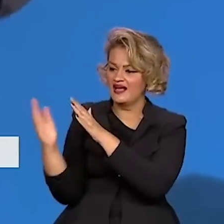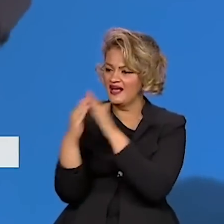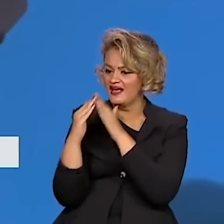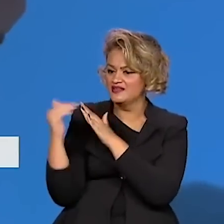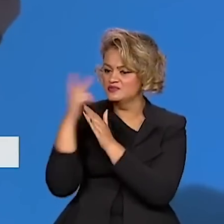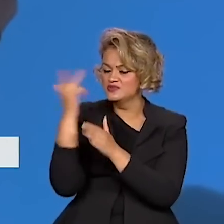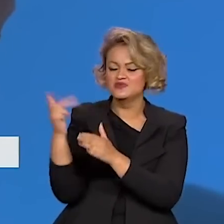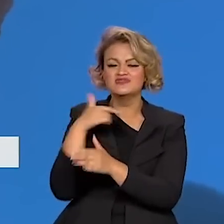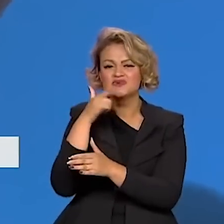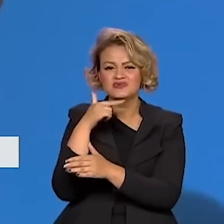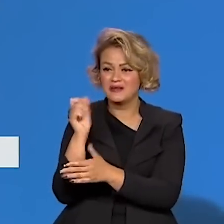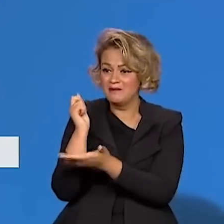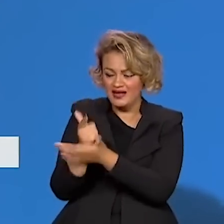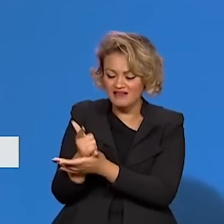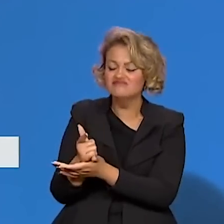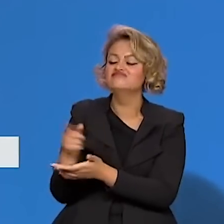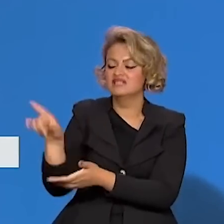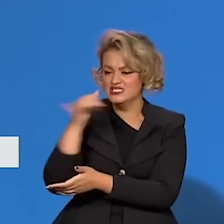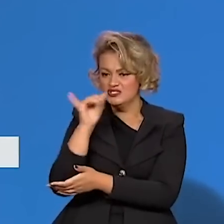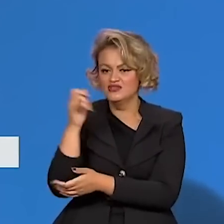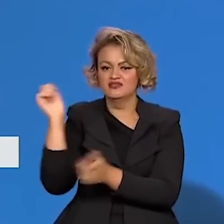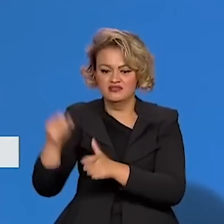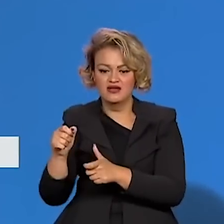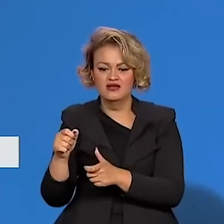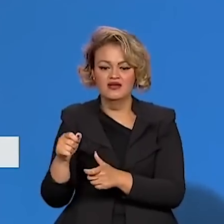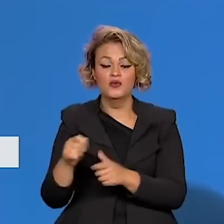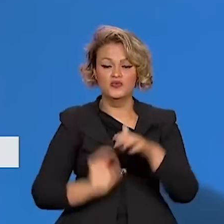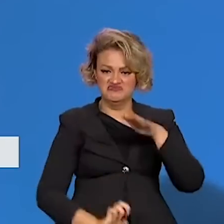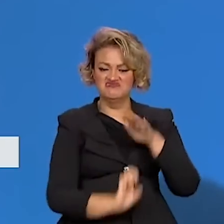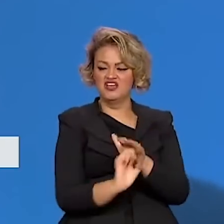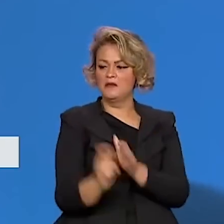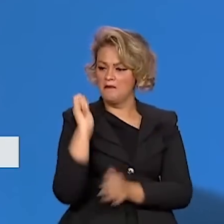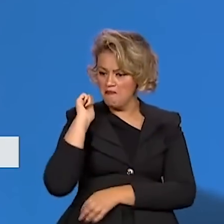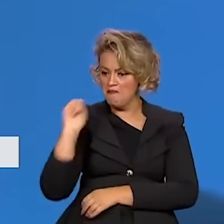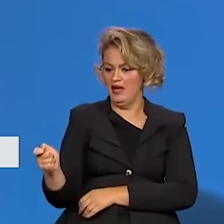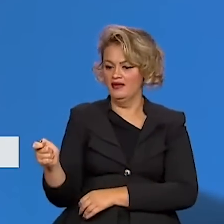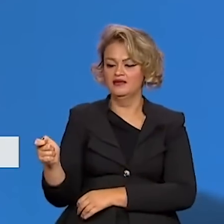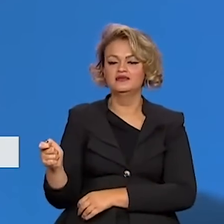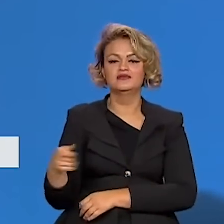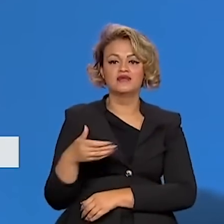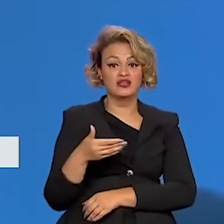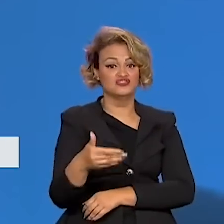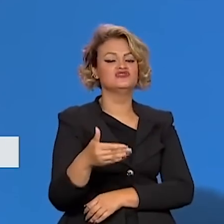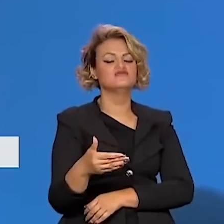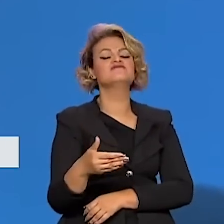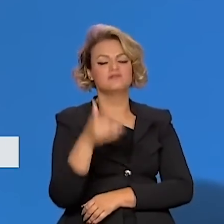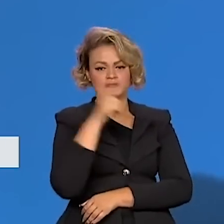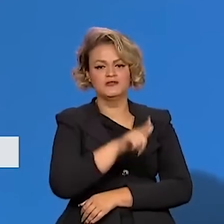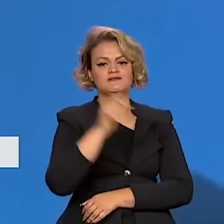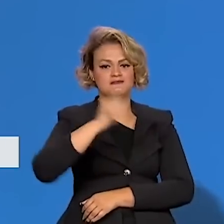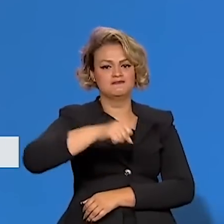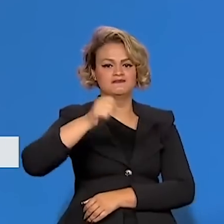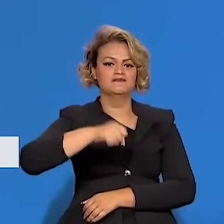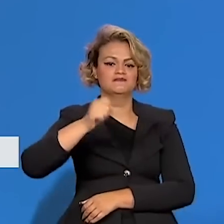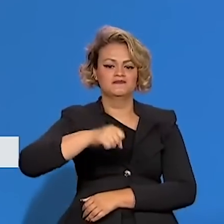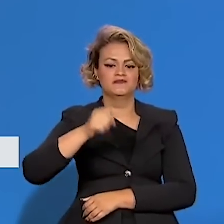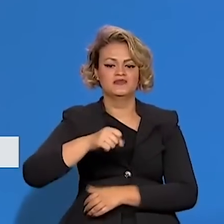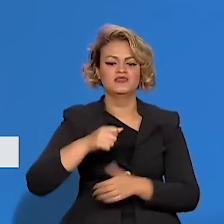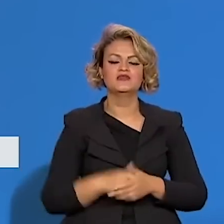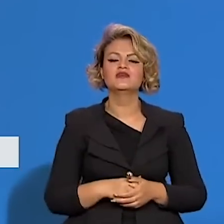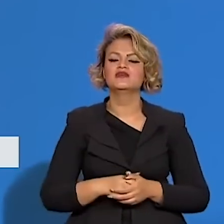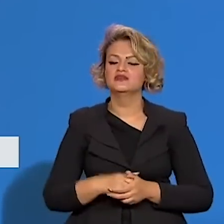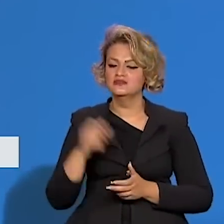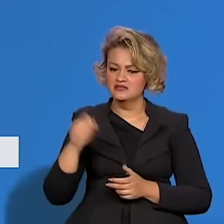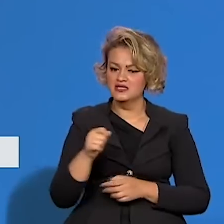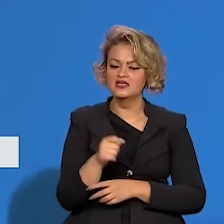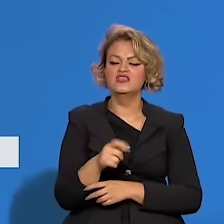das pessoas que não pode pagar tudo isso financiado pelo Estado isso vai voltar meu caro mirinto Antônio e você